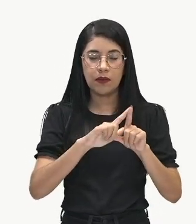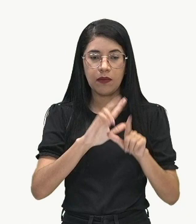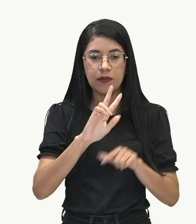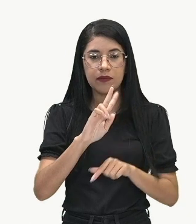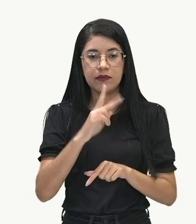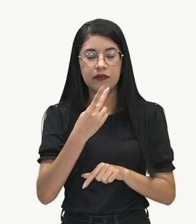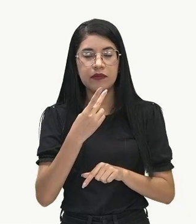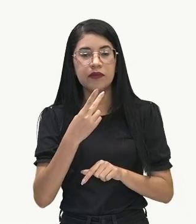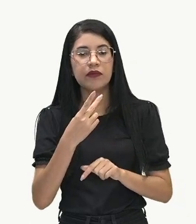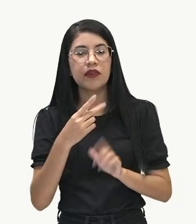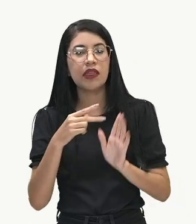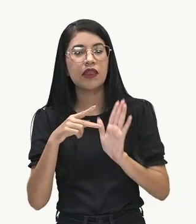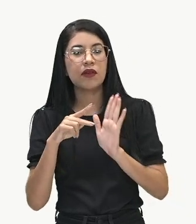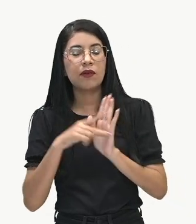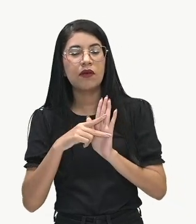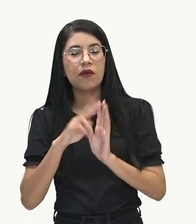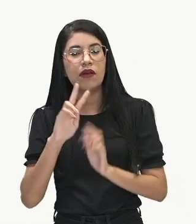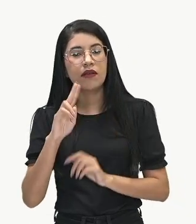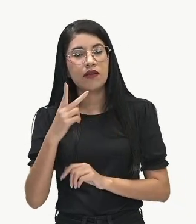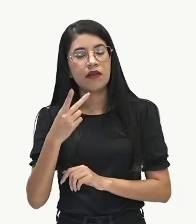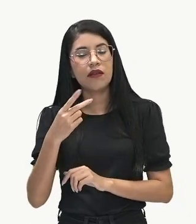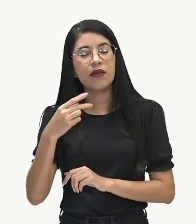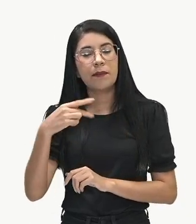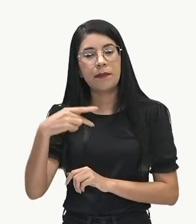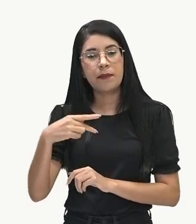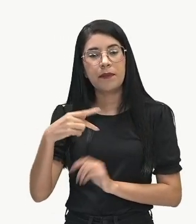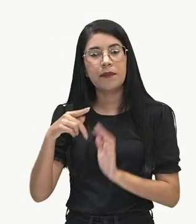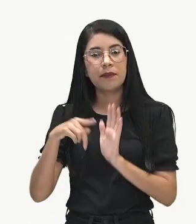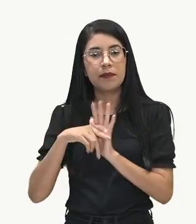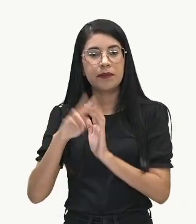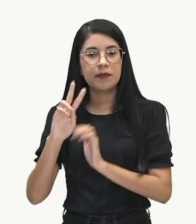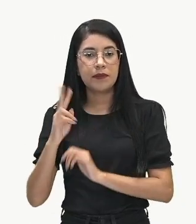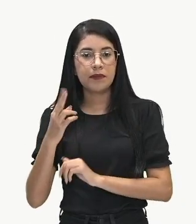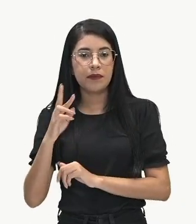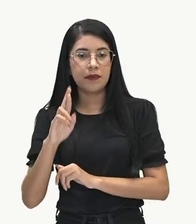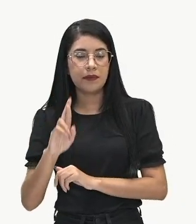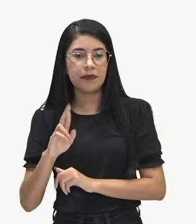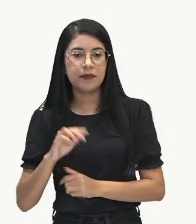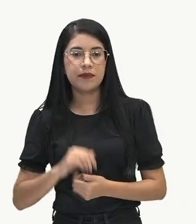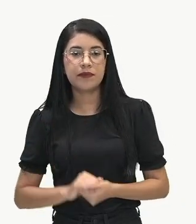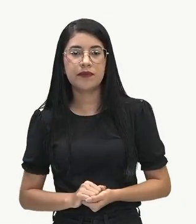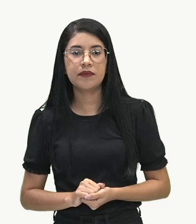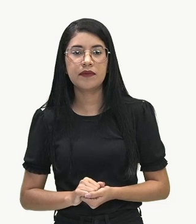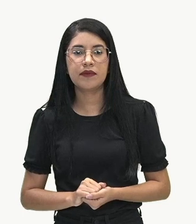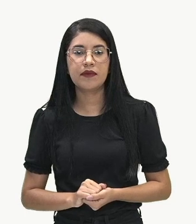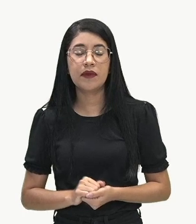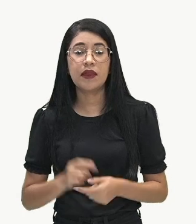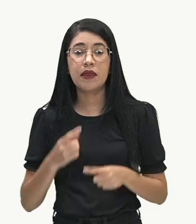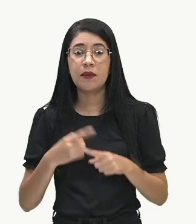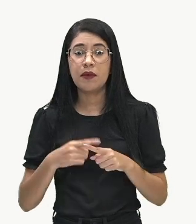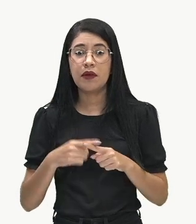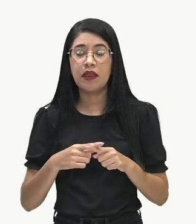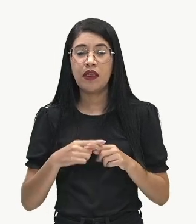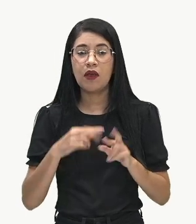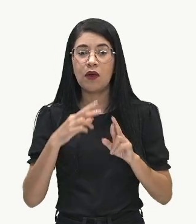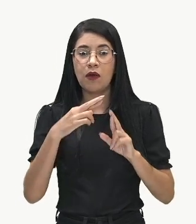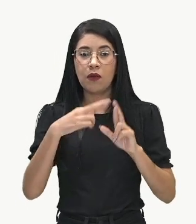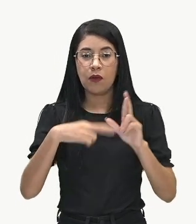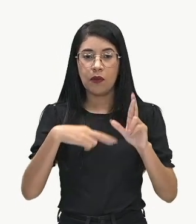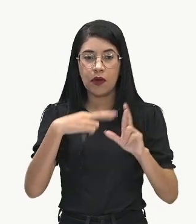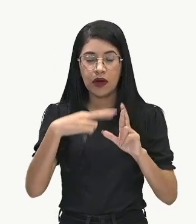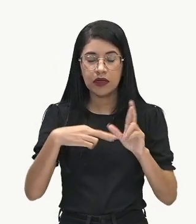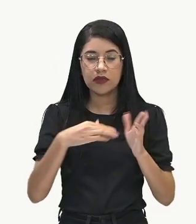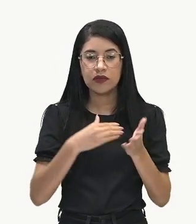do produto, menos a entalpia do reagente. Por quê? Porque o reagente é o início e o produto é o